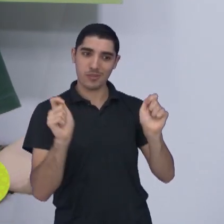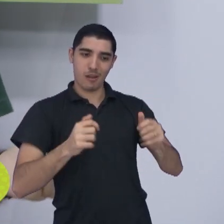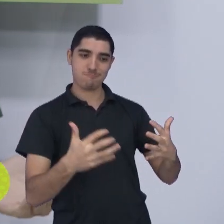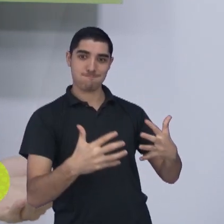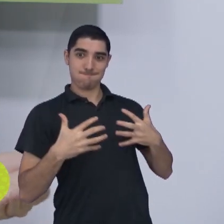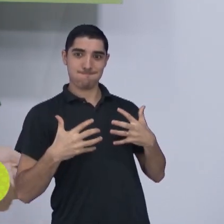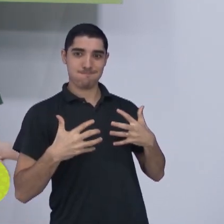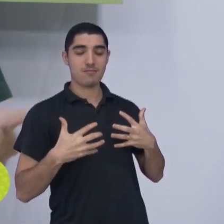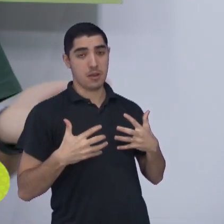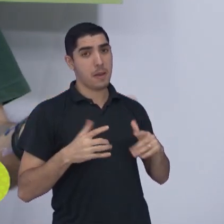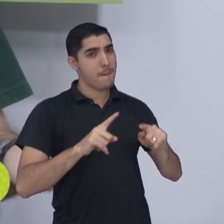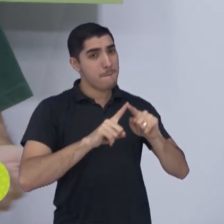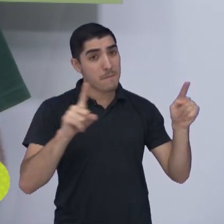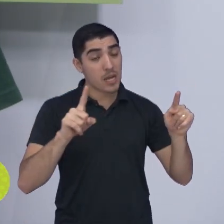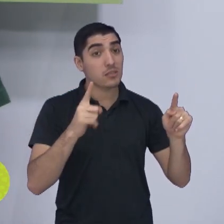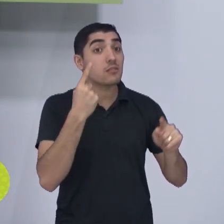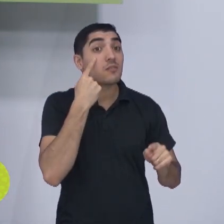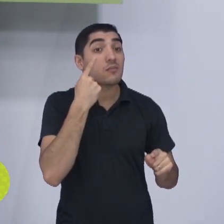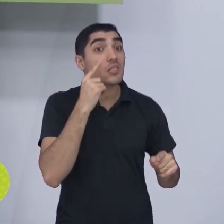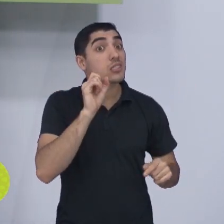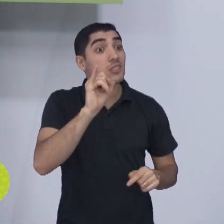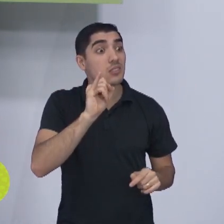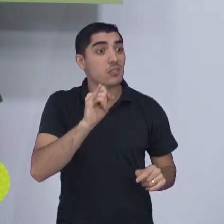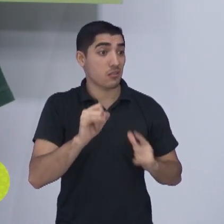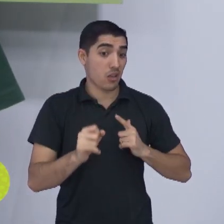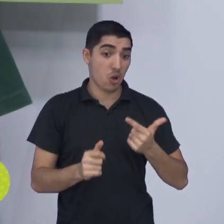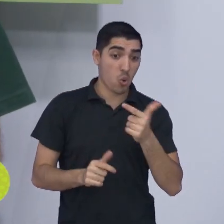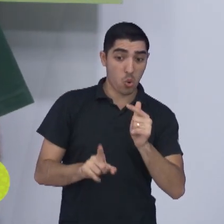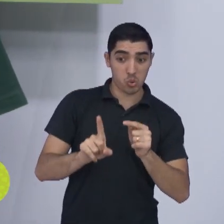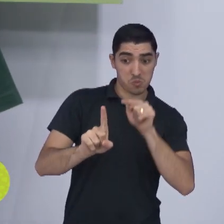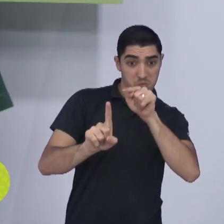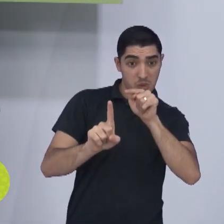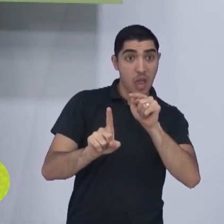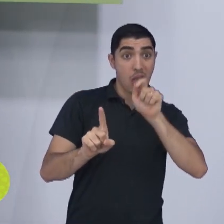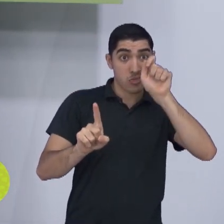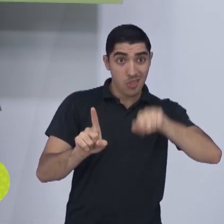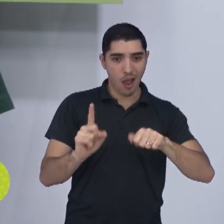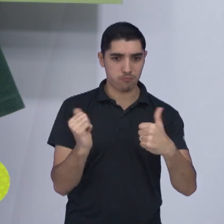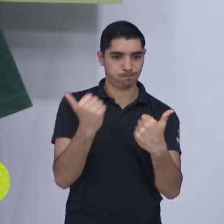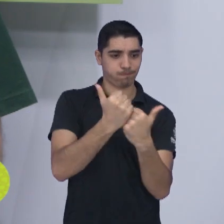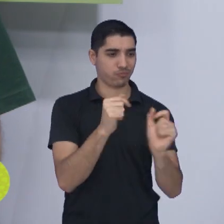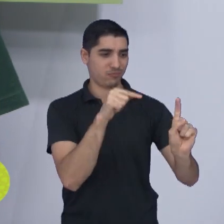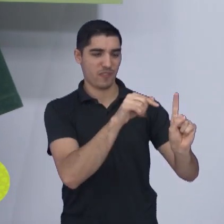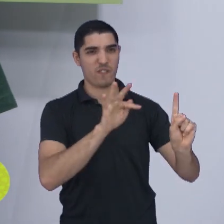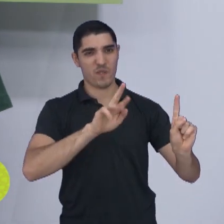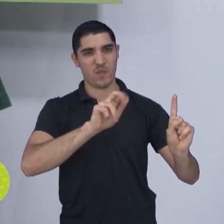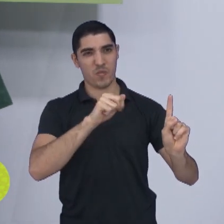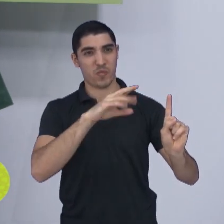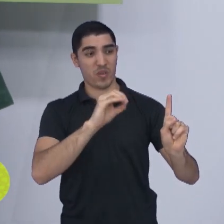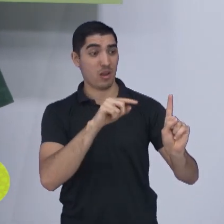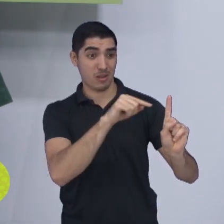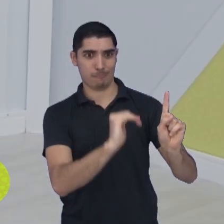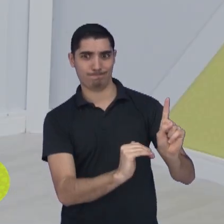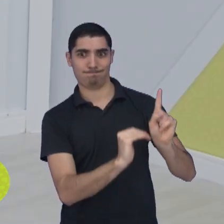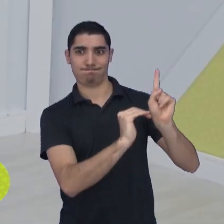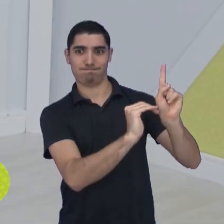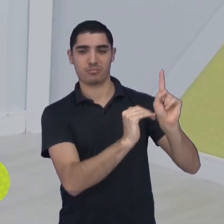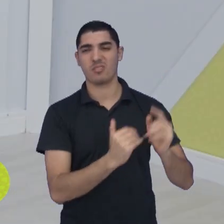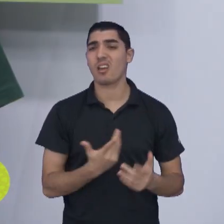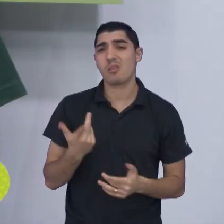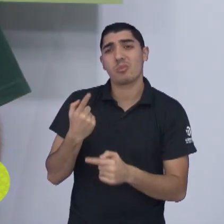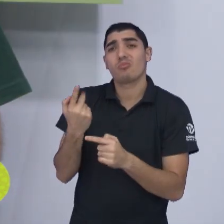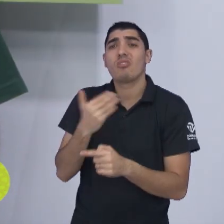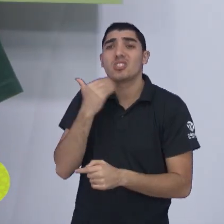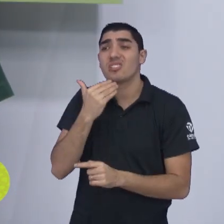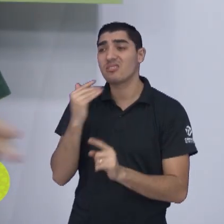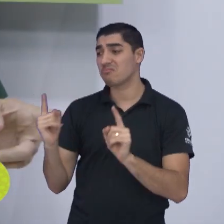se tem alguém à altura para substituir o Franco para chegar lá na frente, né? Porque sem o Franco... Colocar por colocar não adianta nada. É um